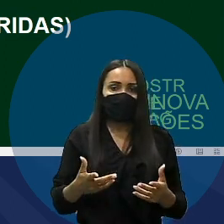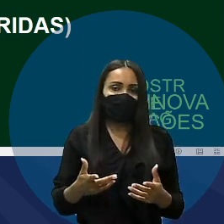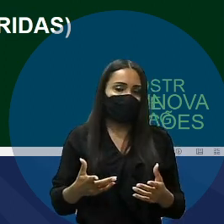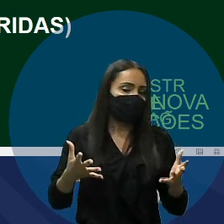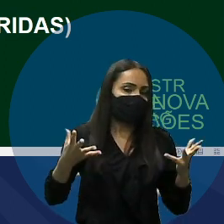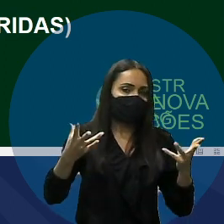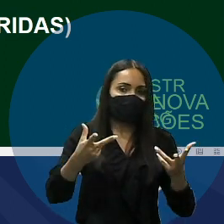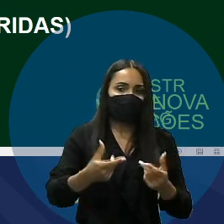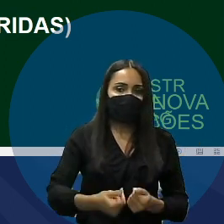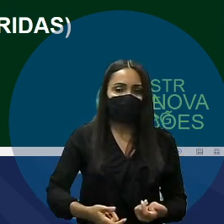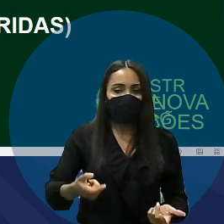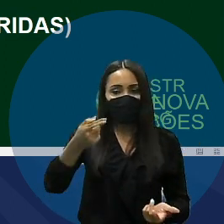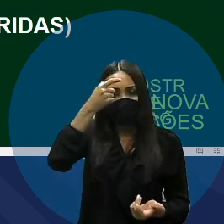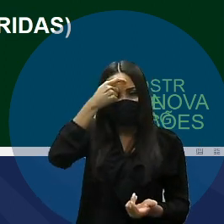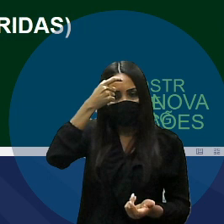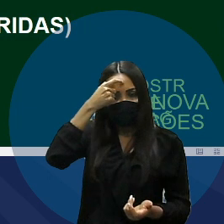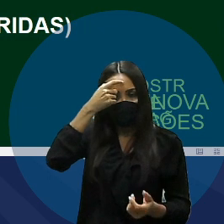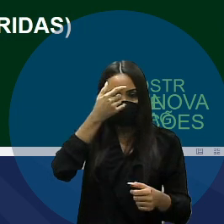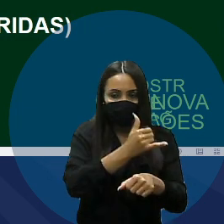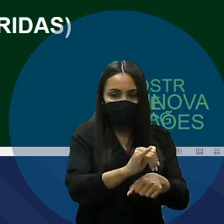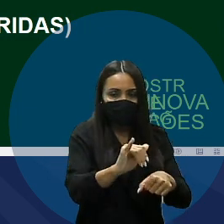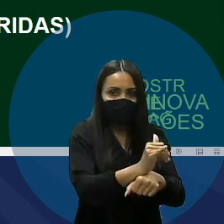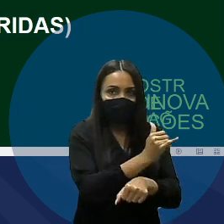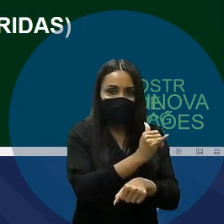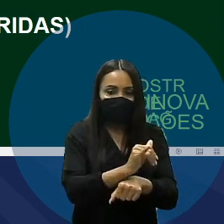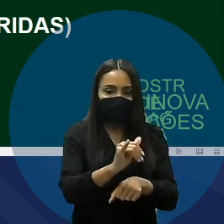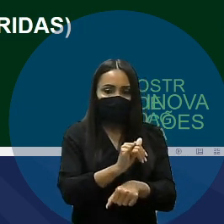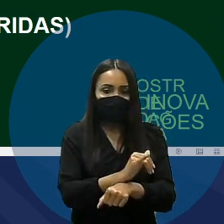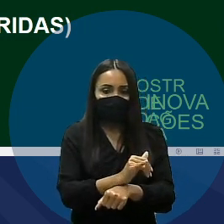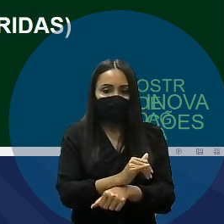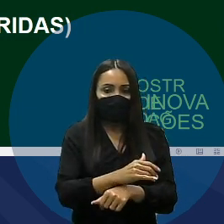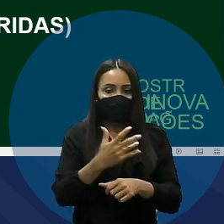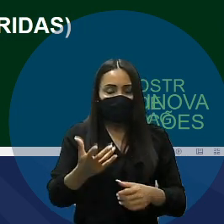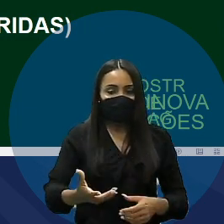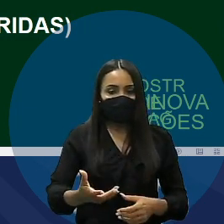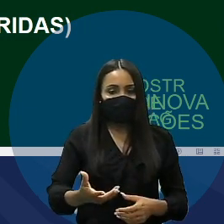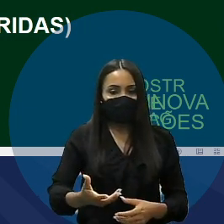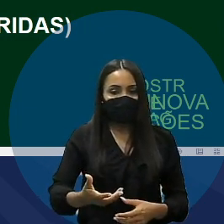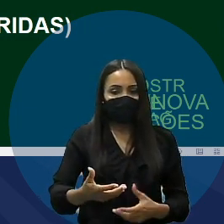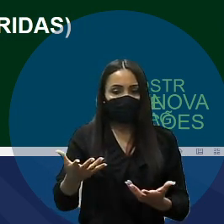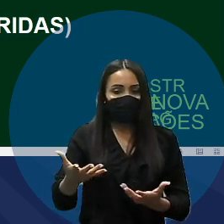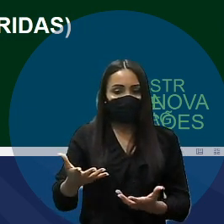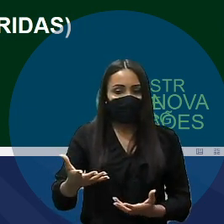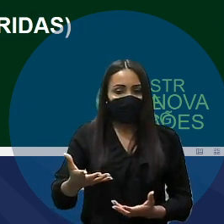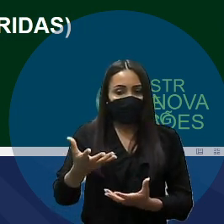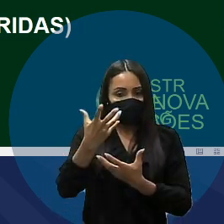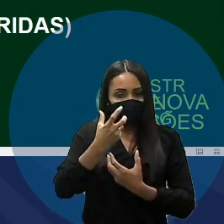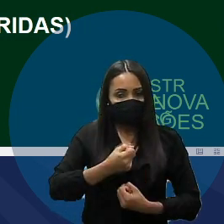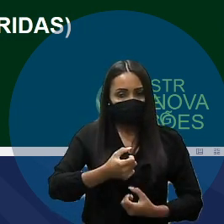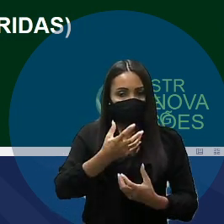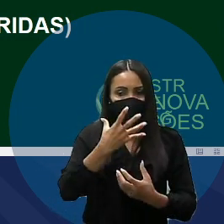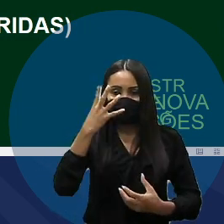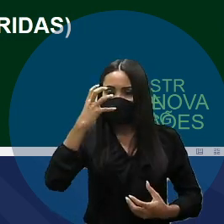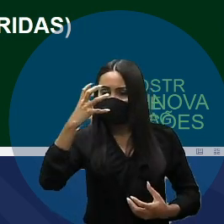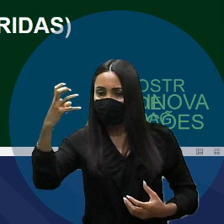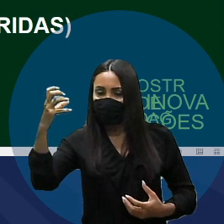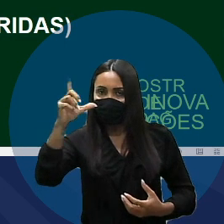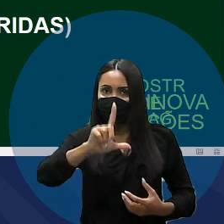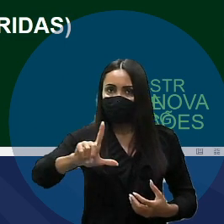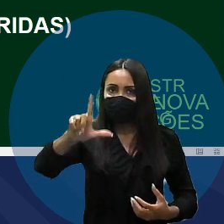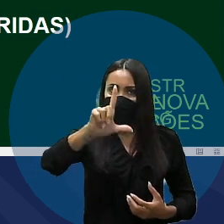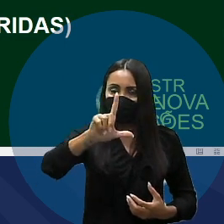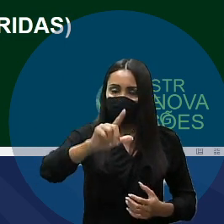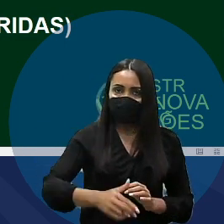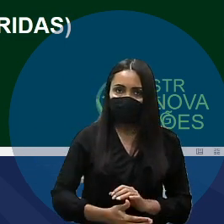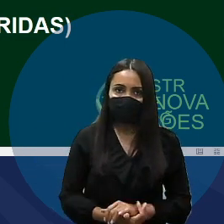concentração, estratégia e também atrair para a literatura. Tem grandes obras que falam sobre o xadrez. E o nosso núcleo